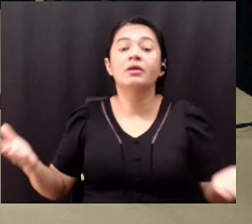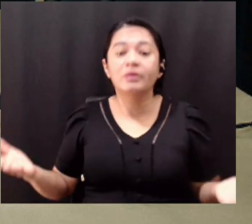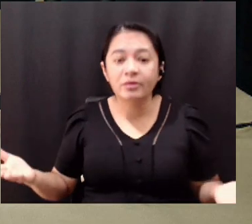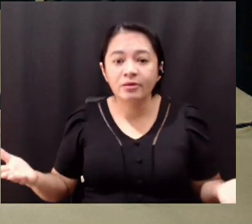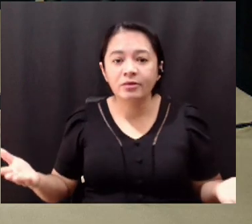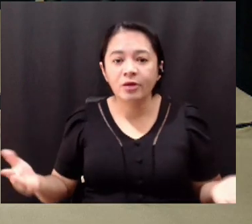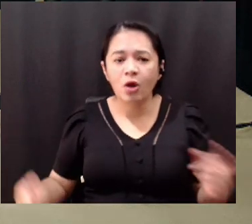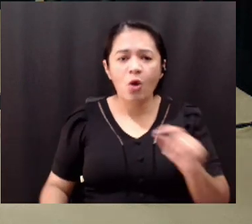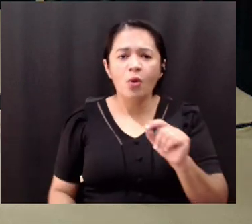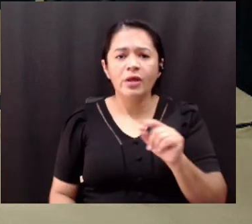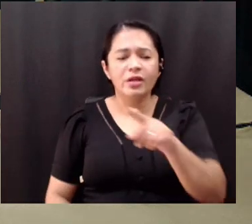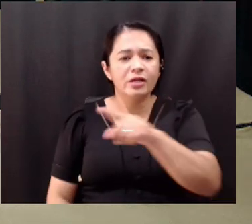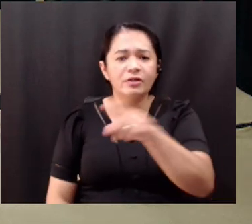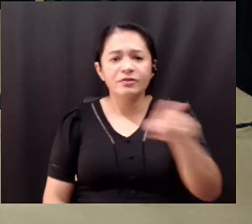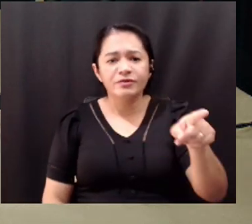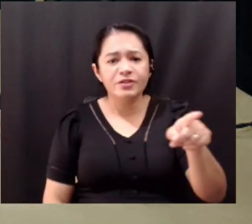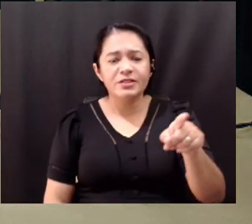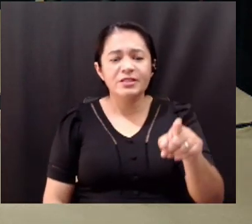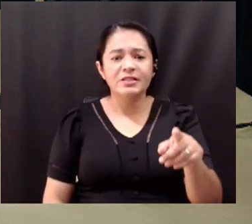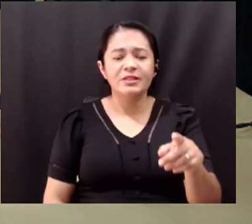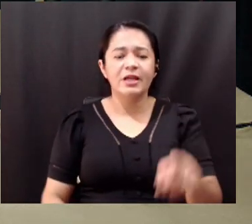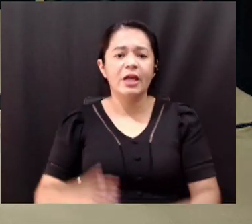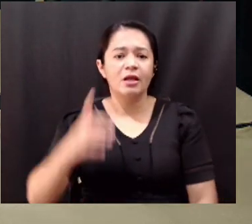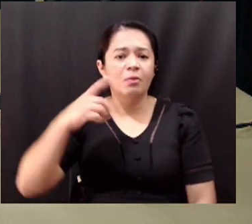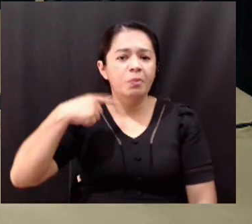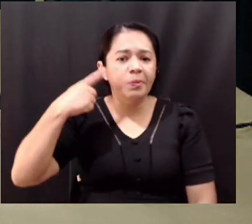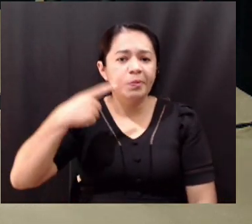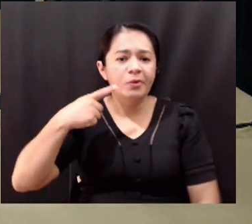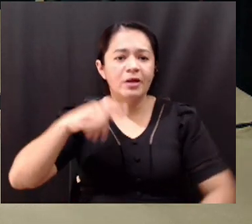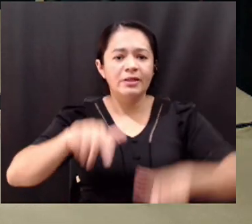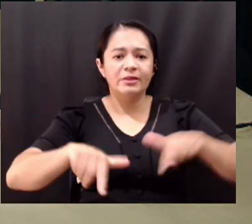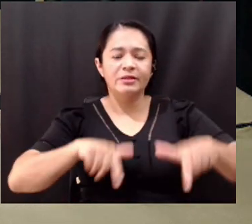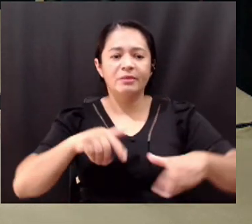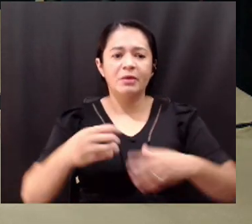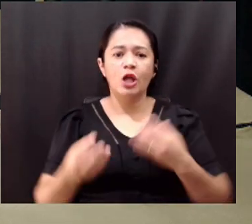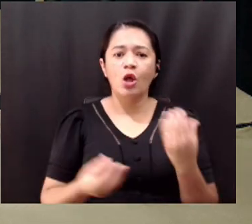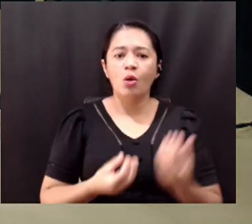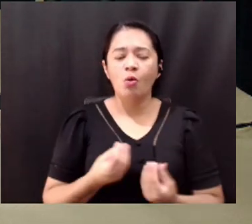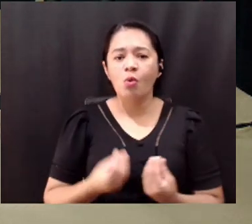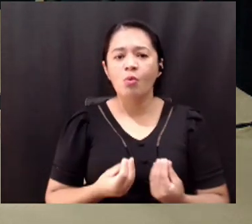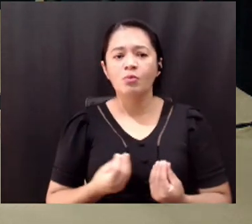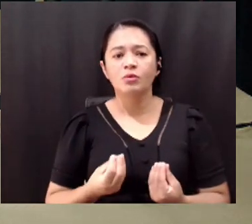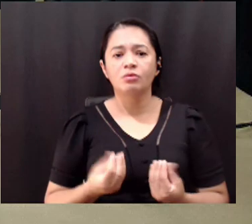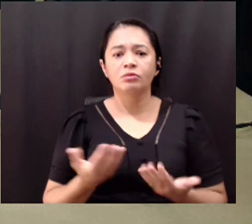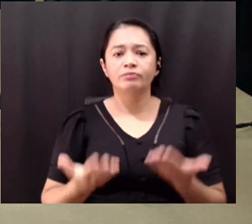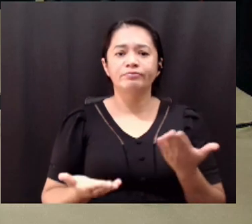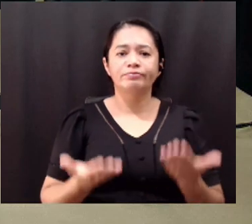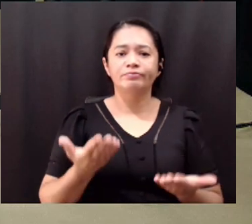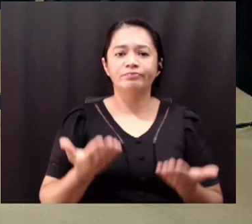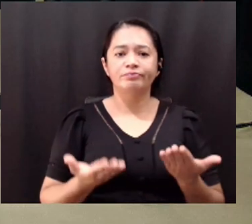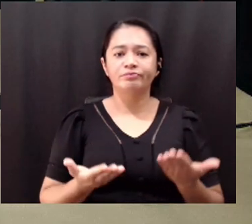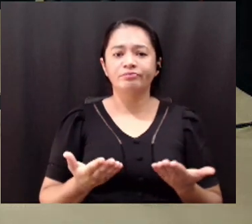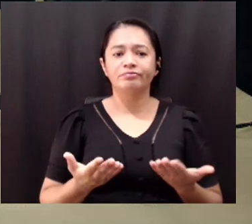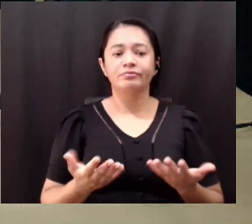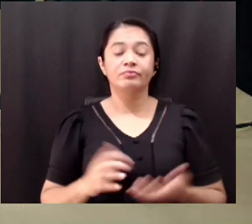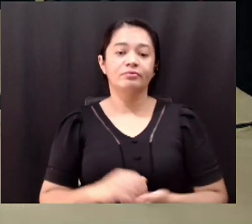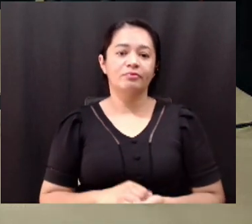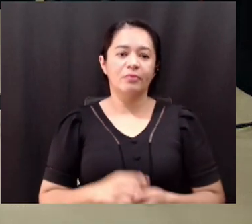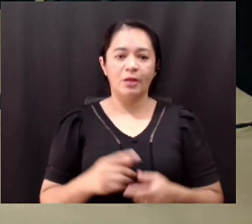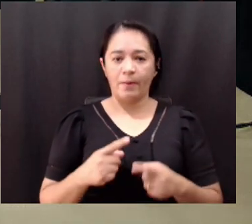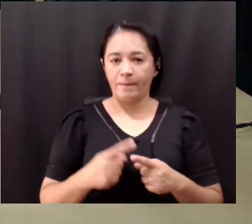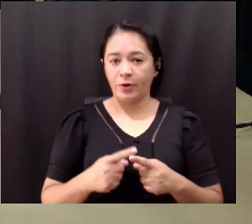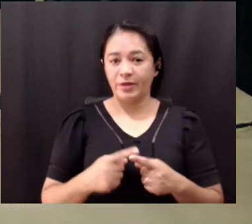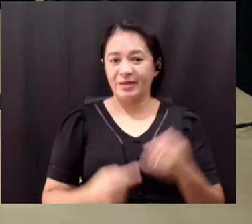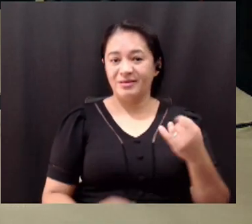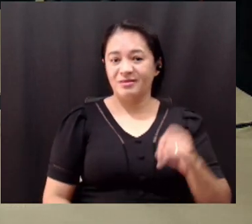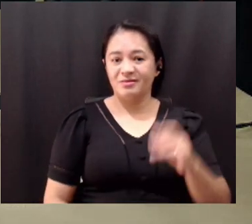advogada trabalhista, qual que é o equilíbrio disso, né? Porque se a pessoa está trabalhando demais